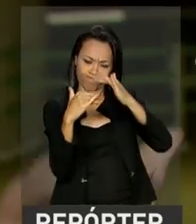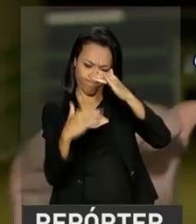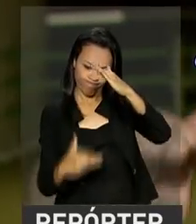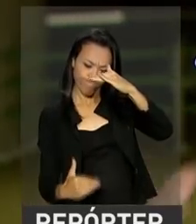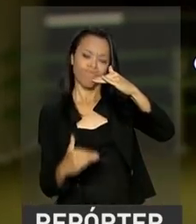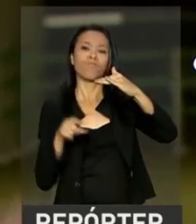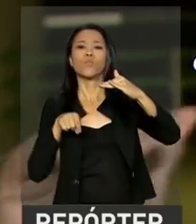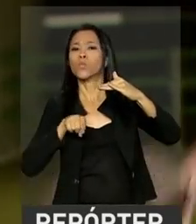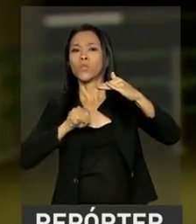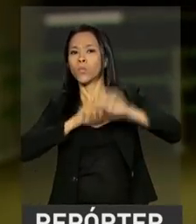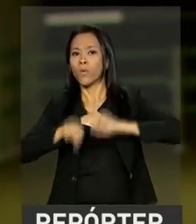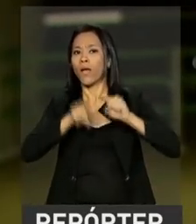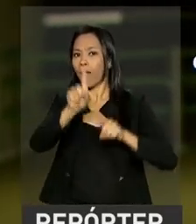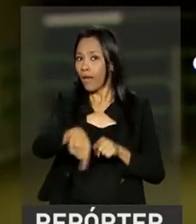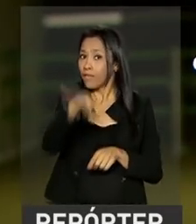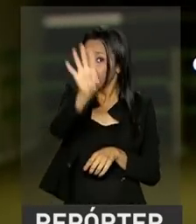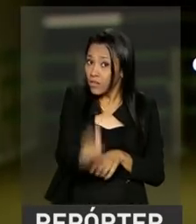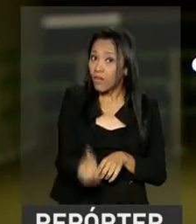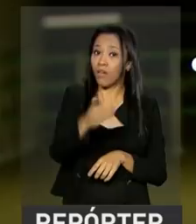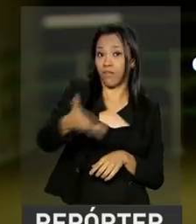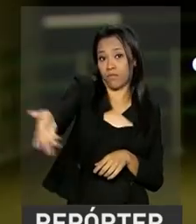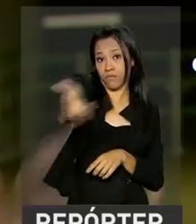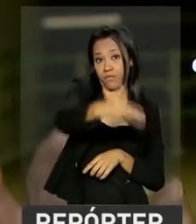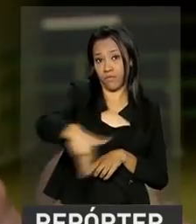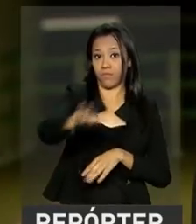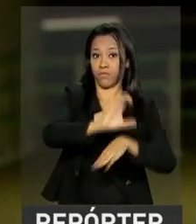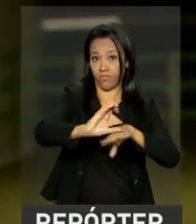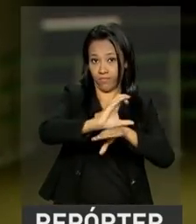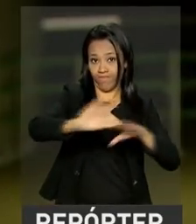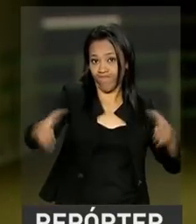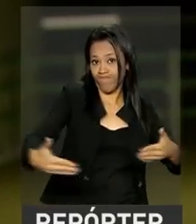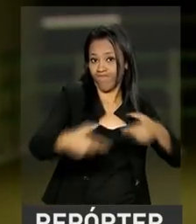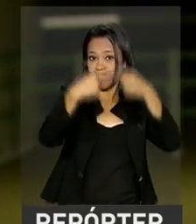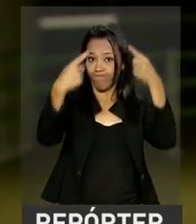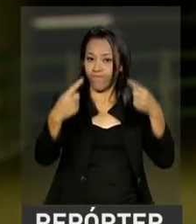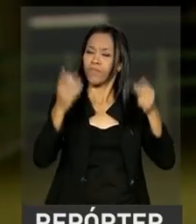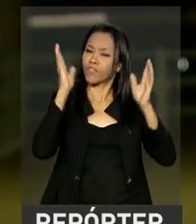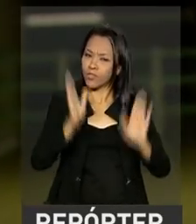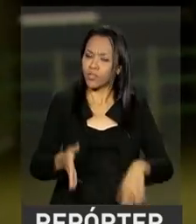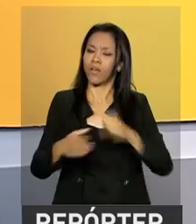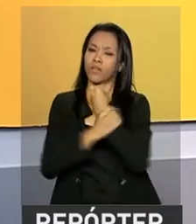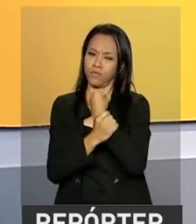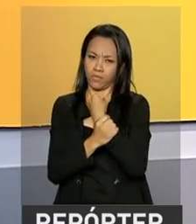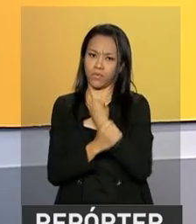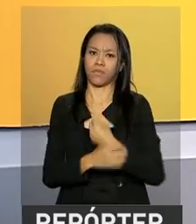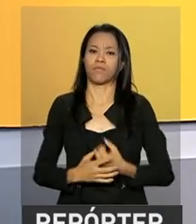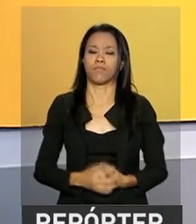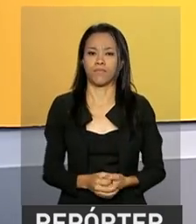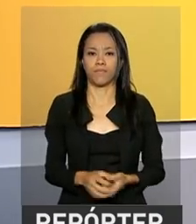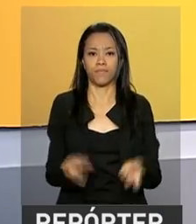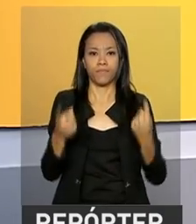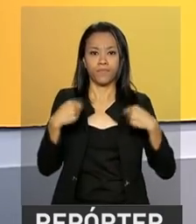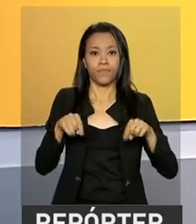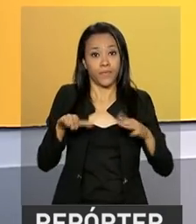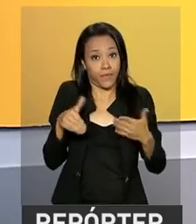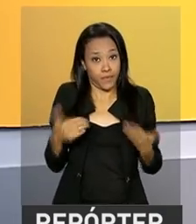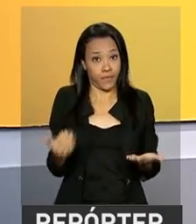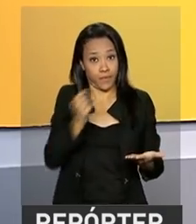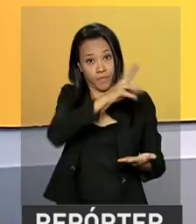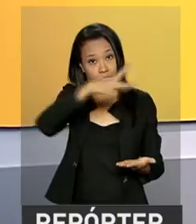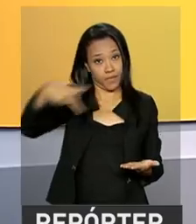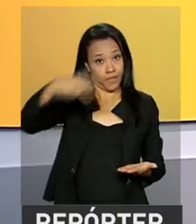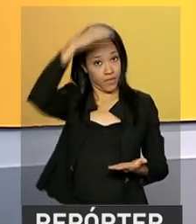que são os direitos funcionais trabalhadores estão absolutamente garantidos o presidente michel temer